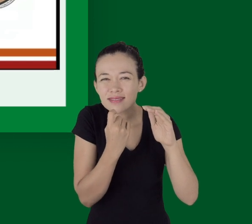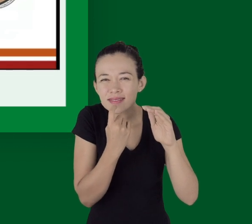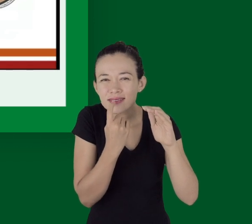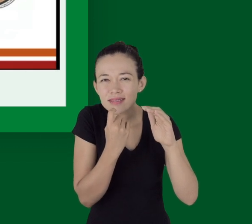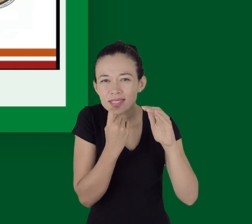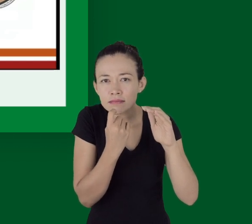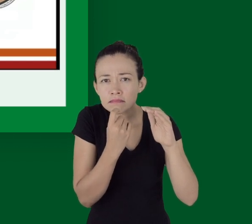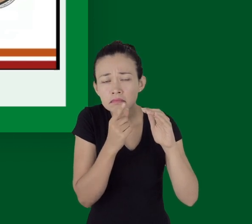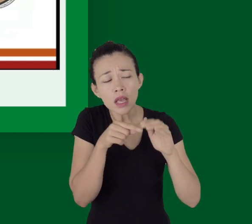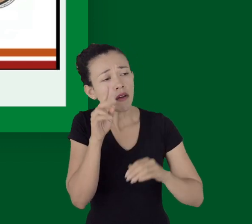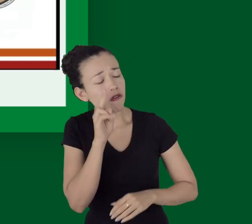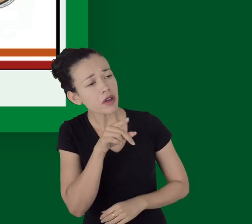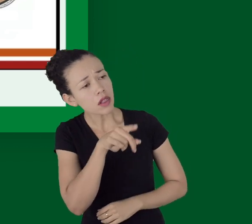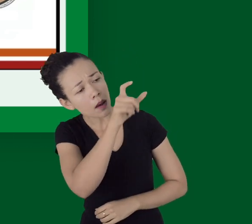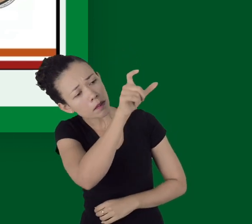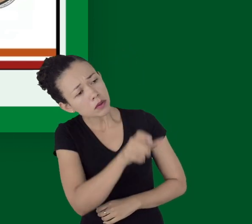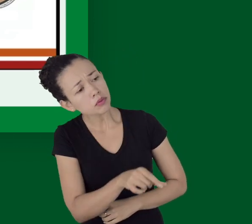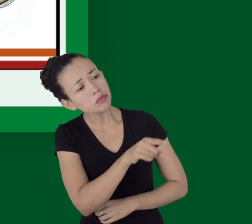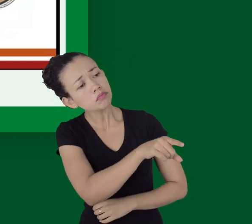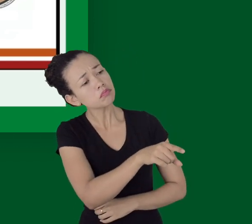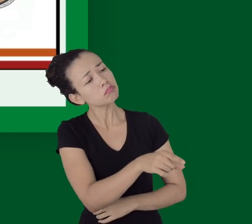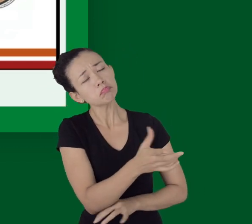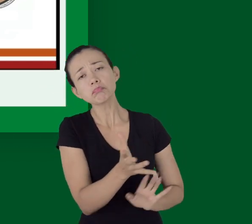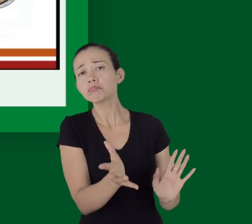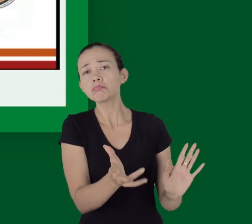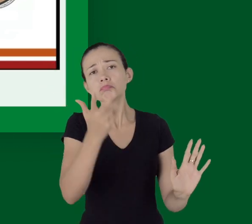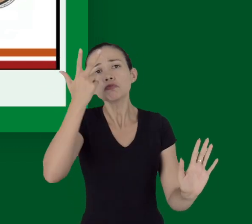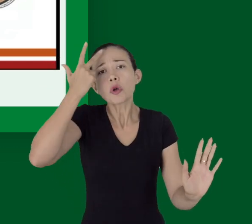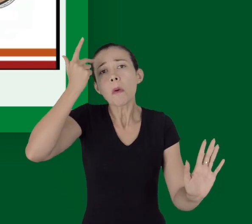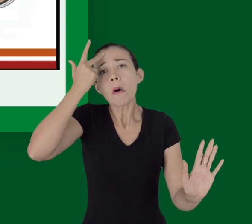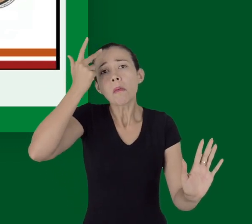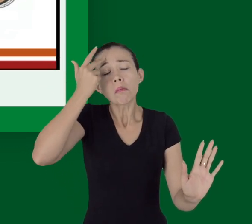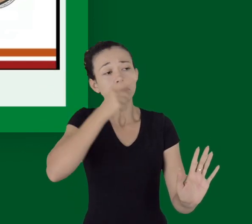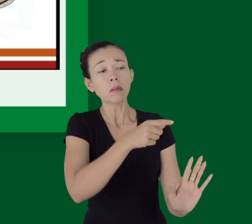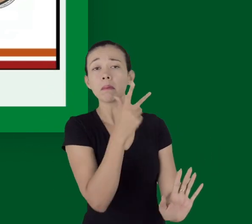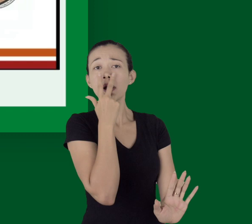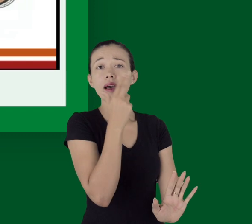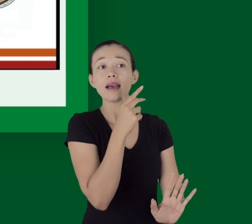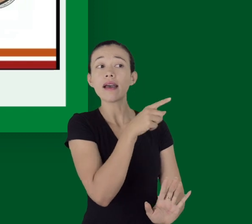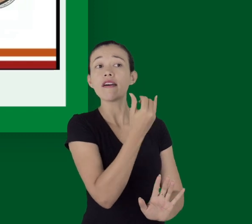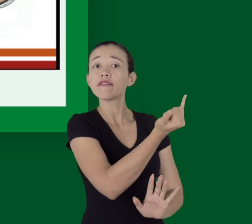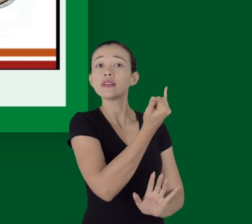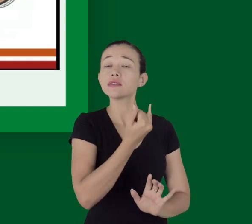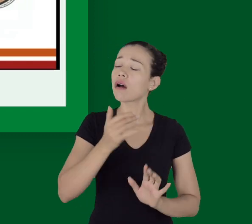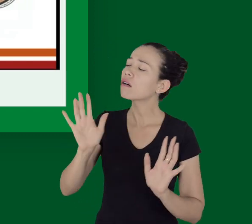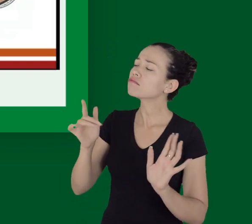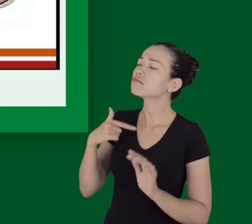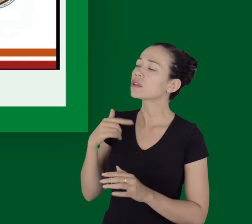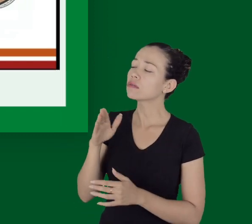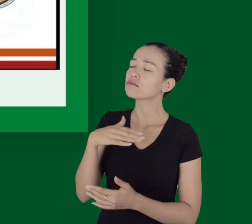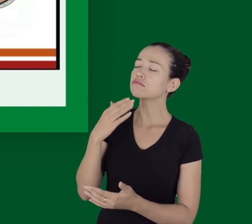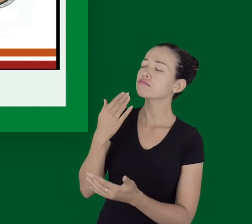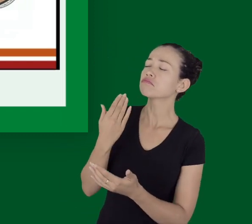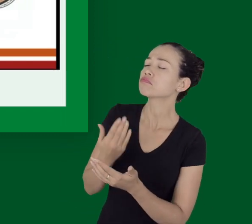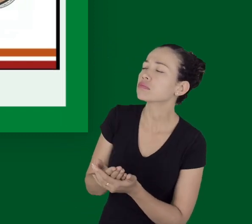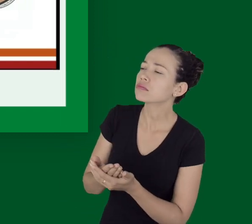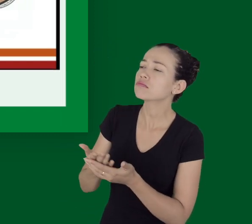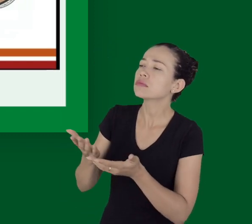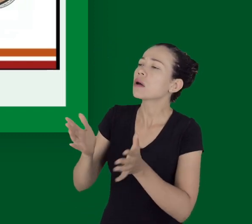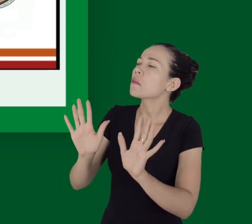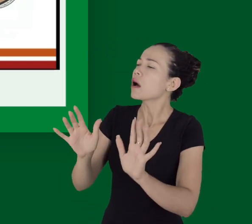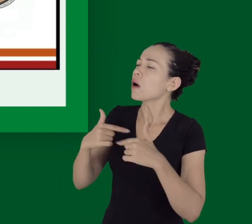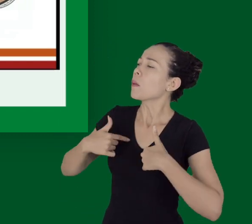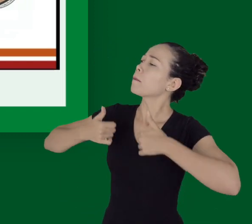esse paciente se apresenta nesse momento inicial aparentemente bem. Ele só vira e fala: não, eu tive um. Desmaiei